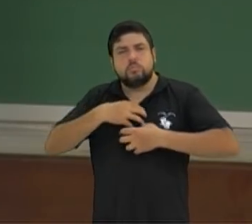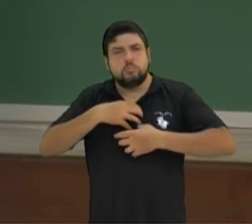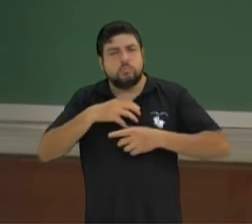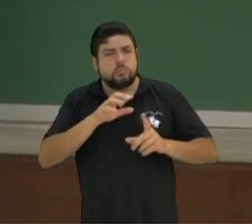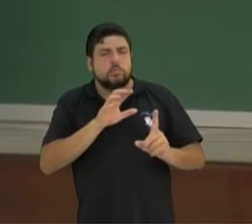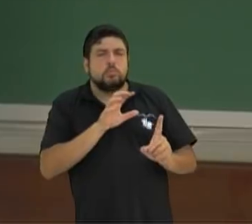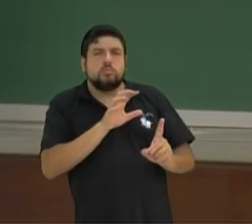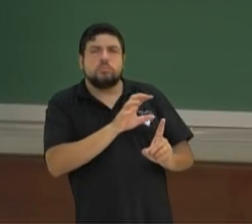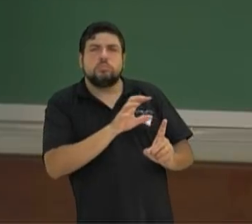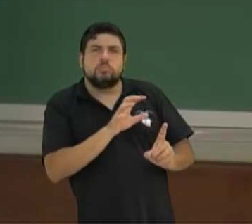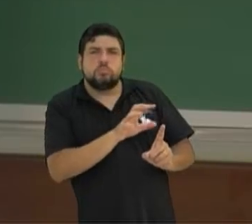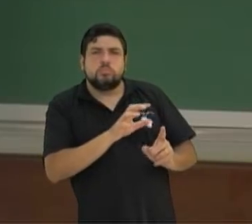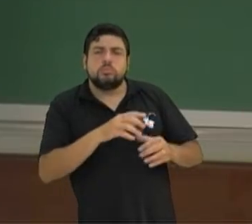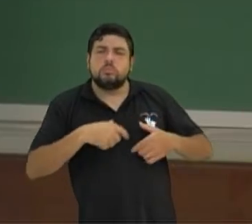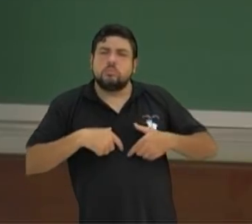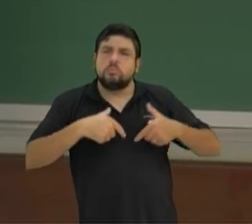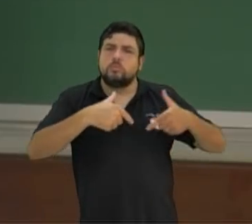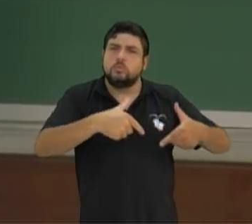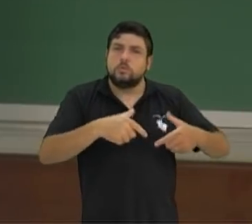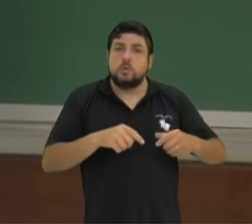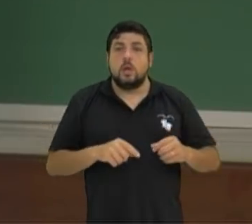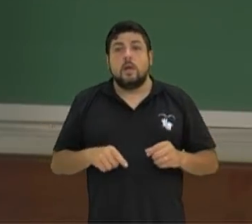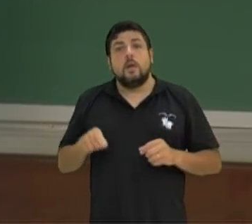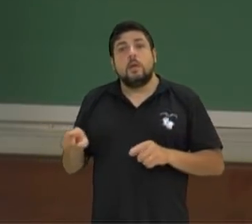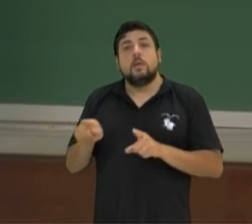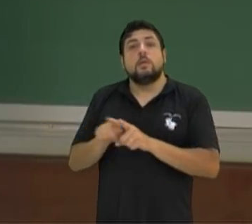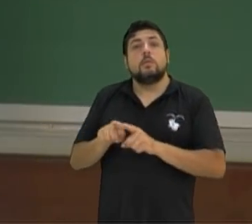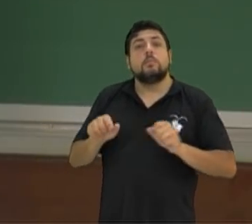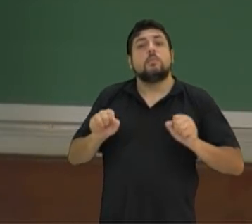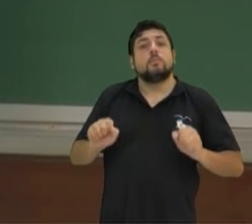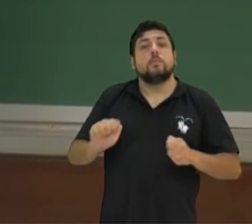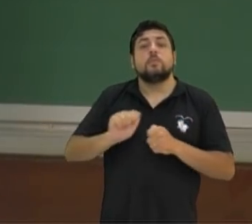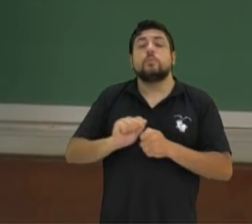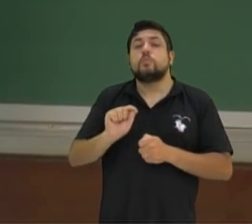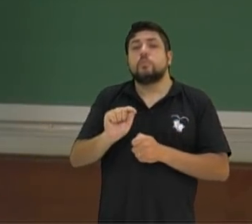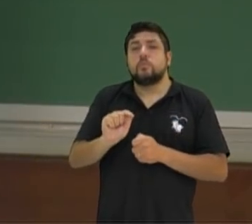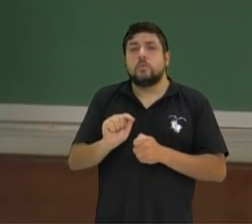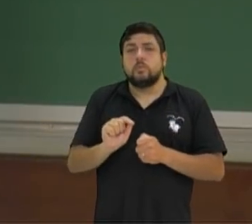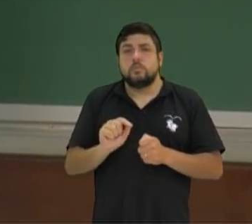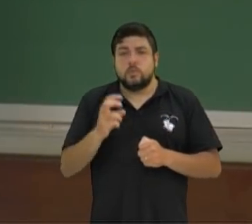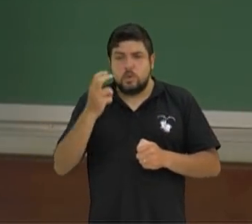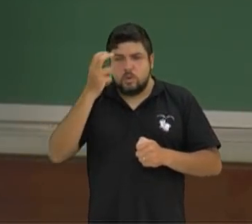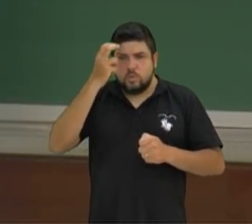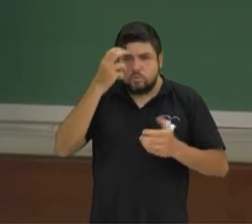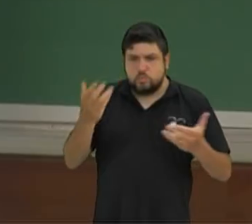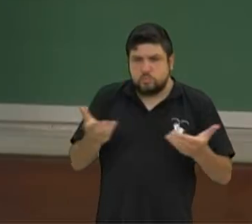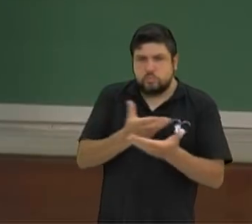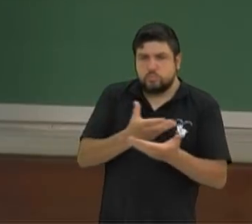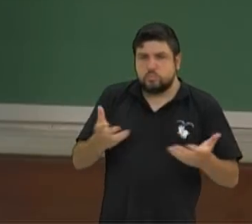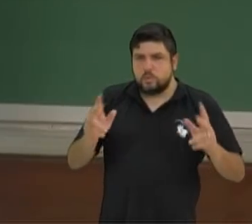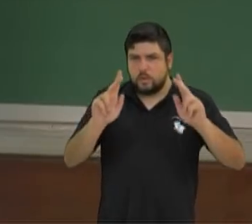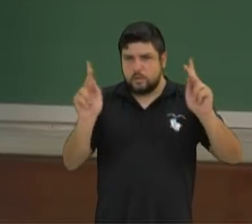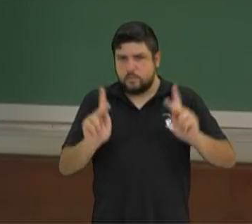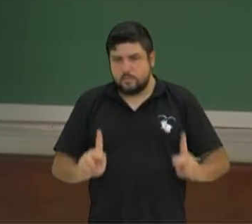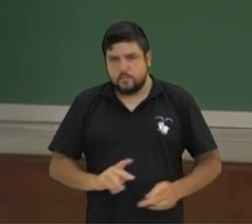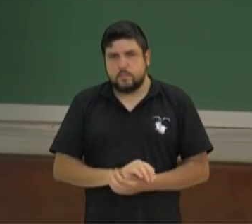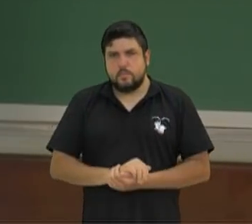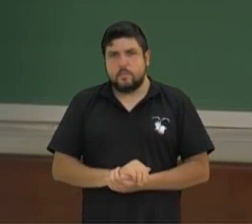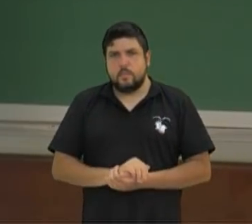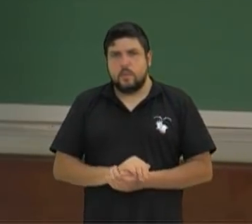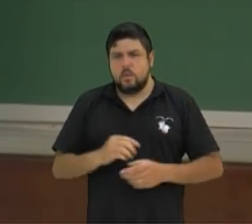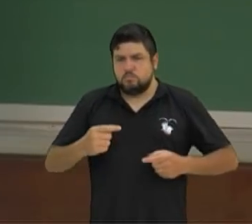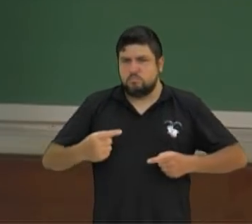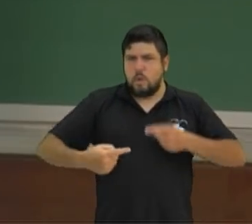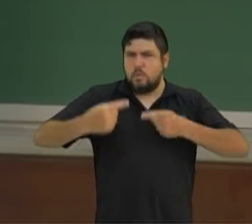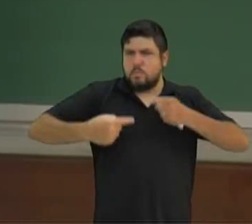suas ações, ele também pode promover, letra A, o diálogo interreligioso e a cultura da paz, letra B, debates para provar que a